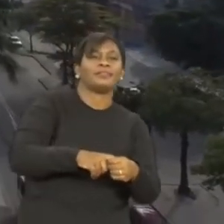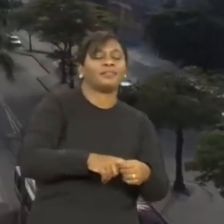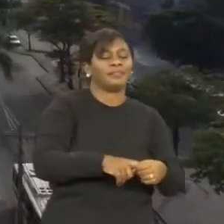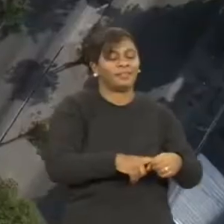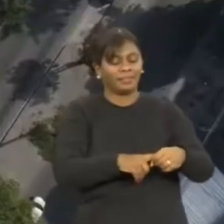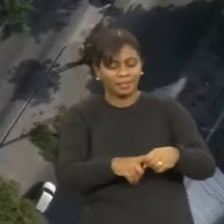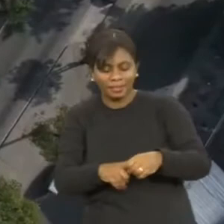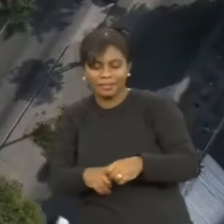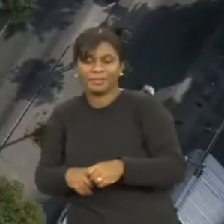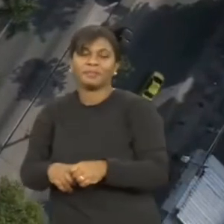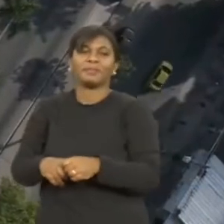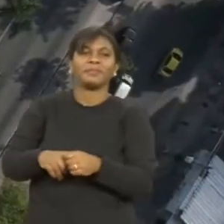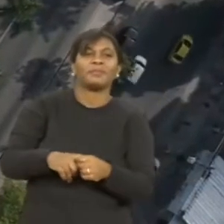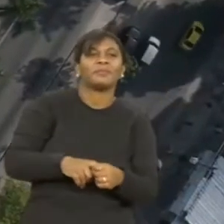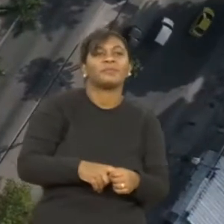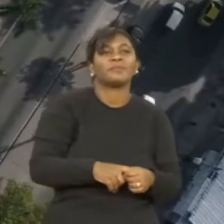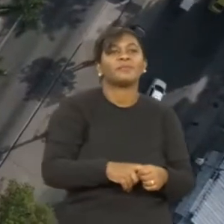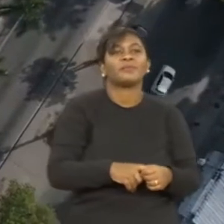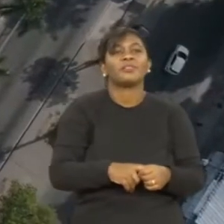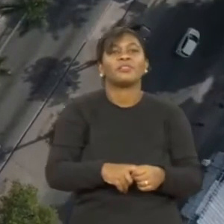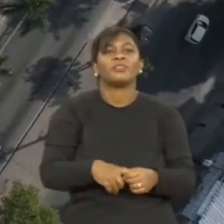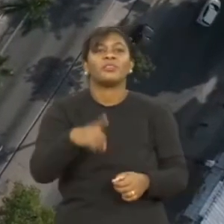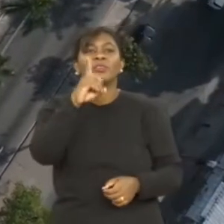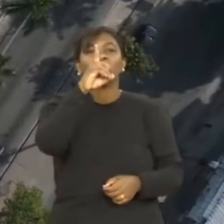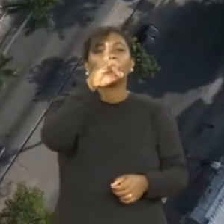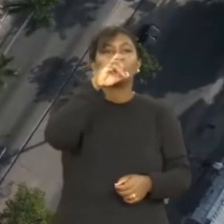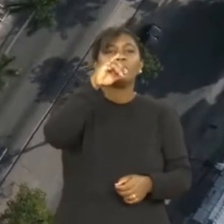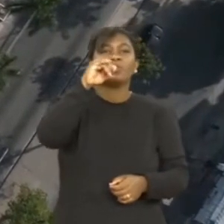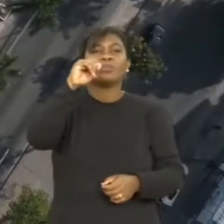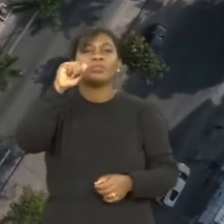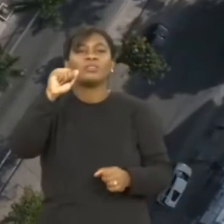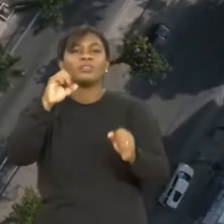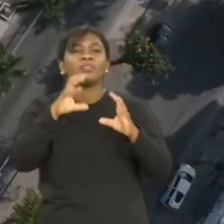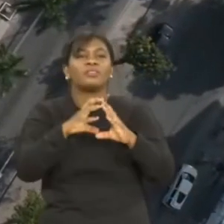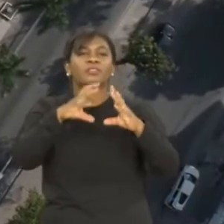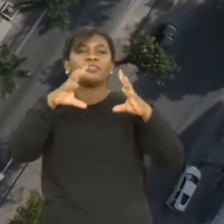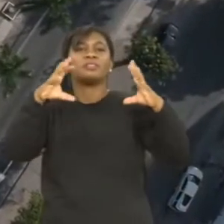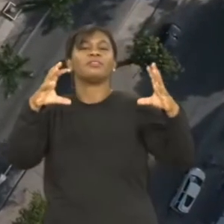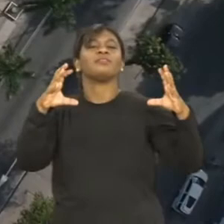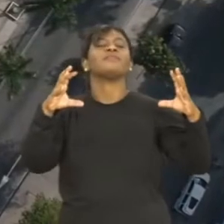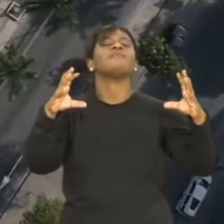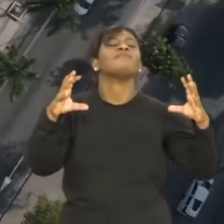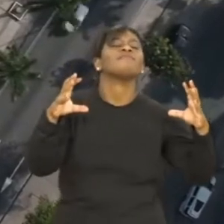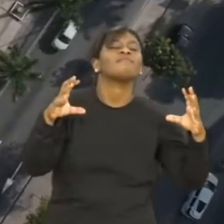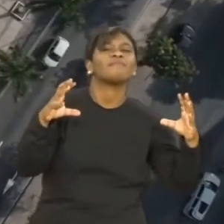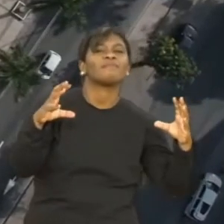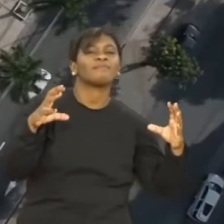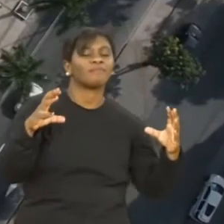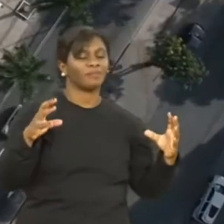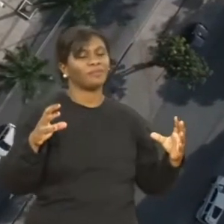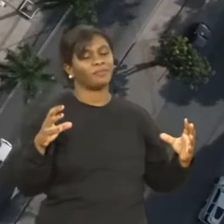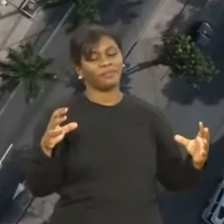volta no grande dia. No grande